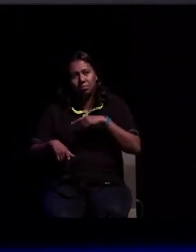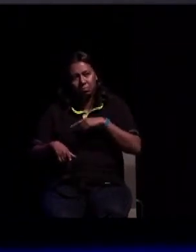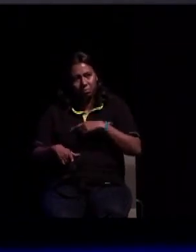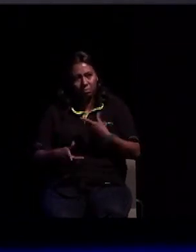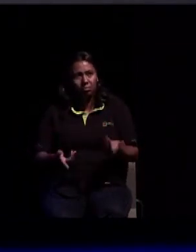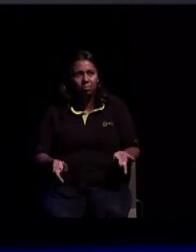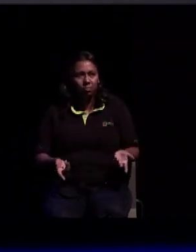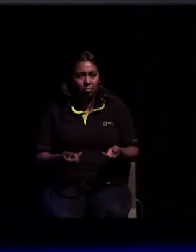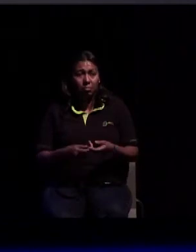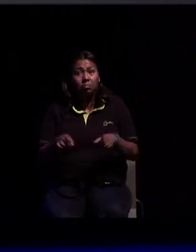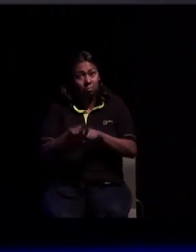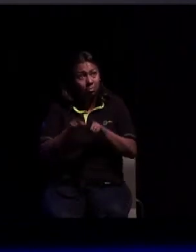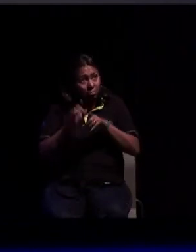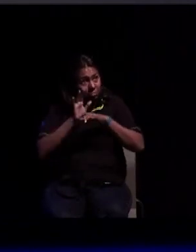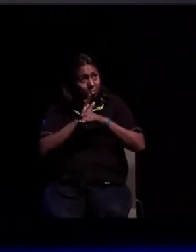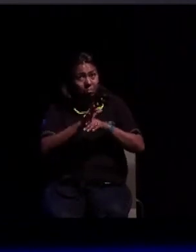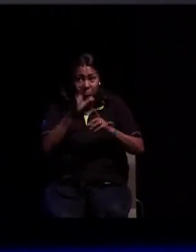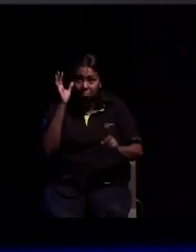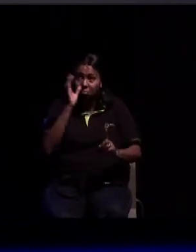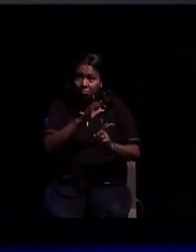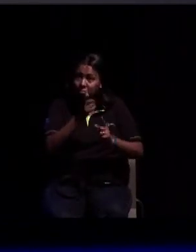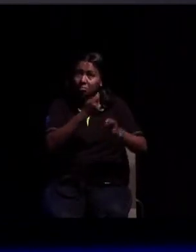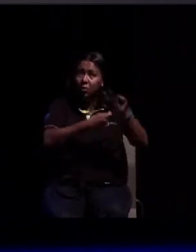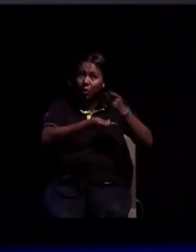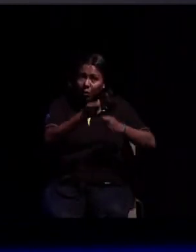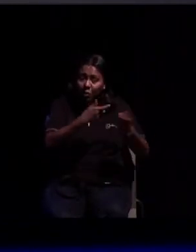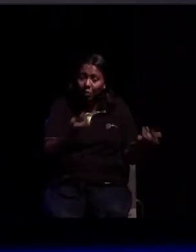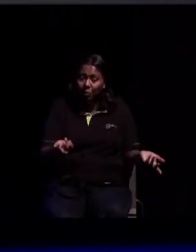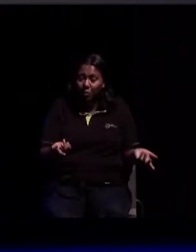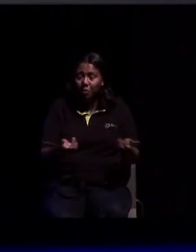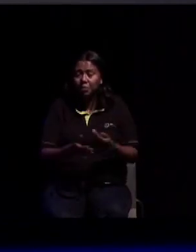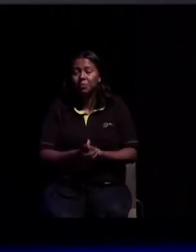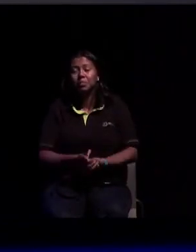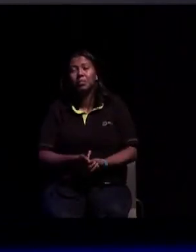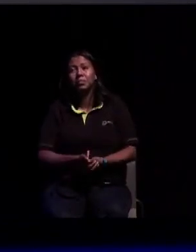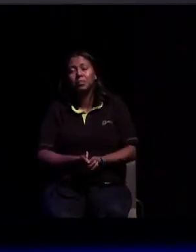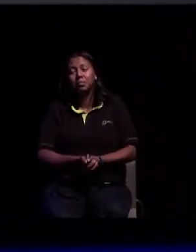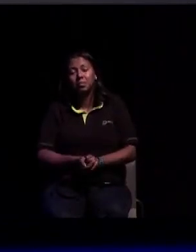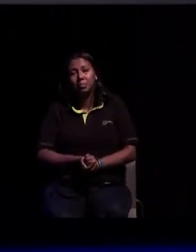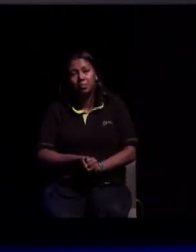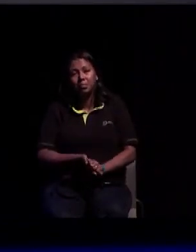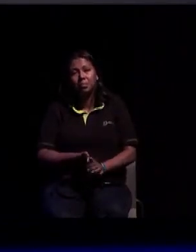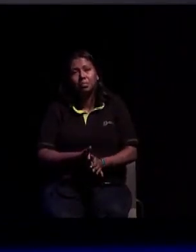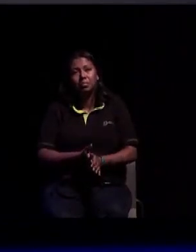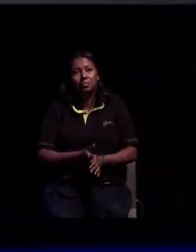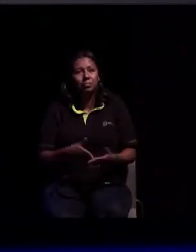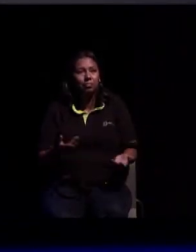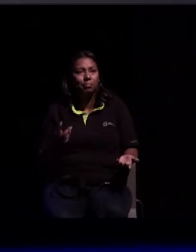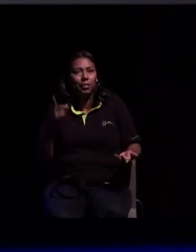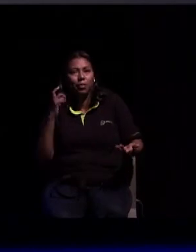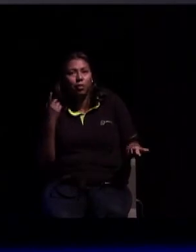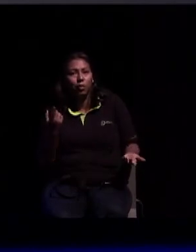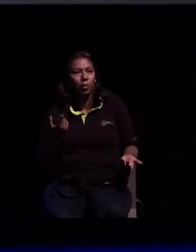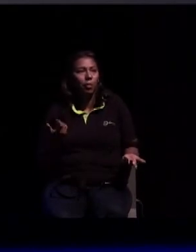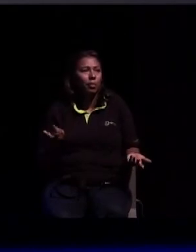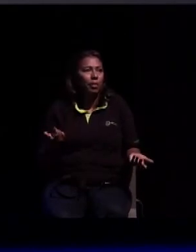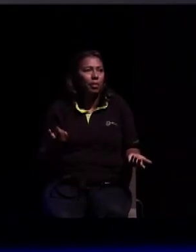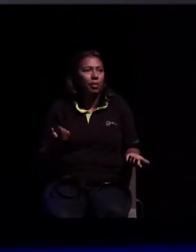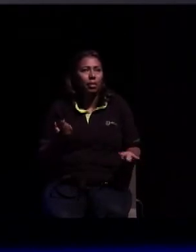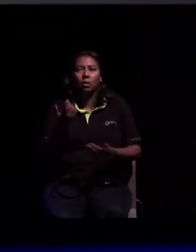significação econômica enorme. E tal, né? Isso, obviamente, depois é plantas, etc., é perfumes, etc. Quer dizer, ou seja, você está